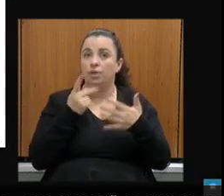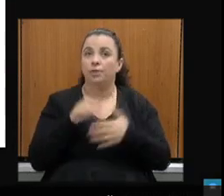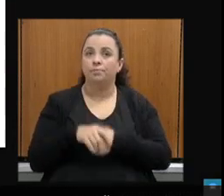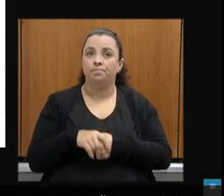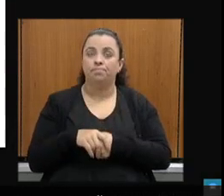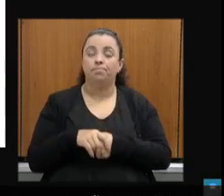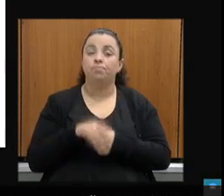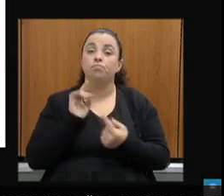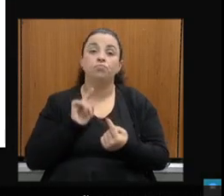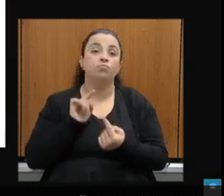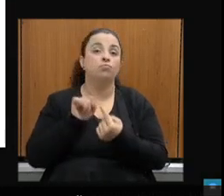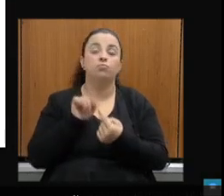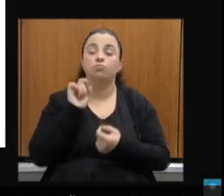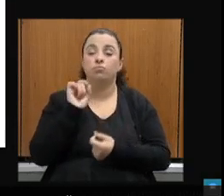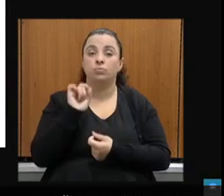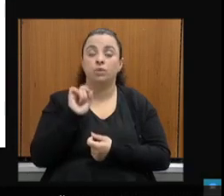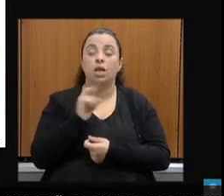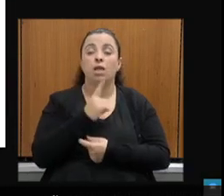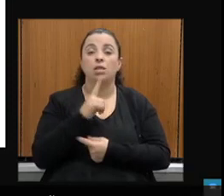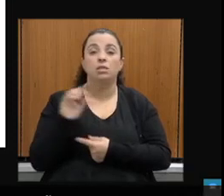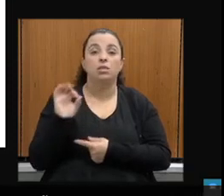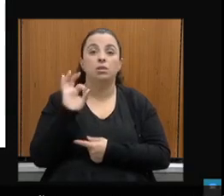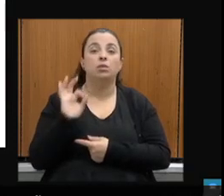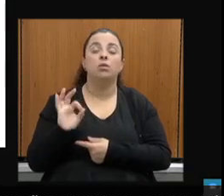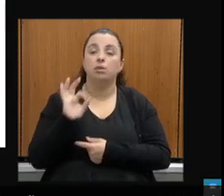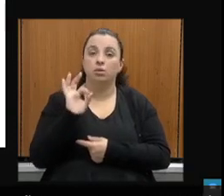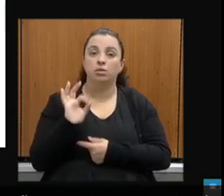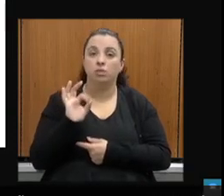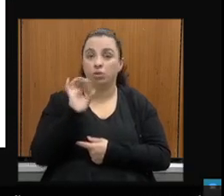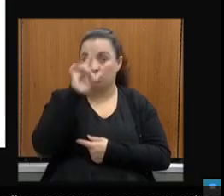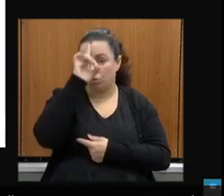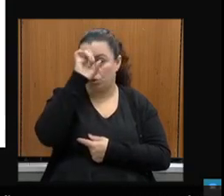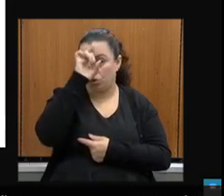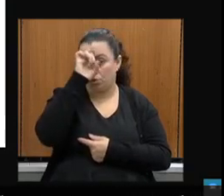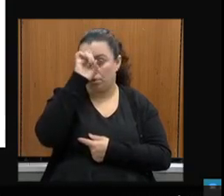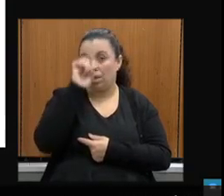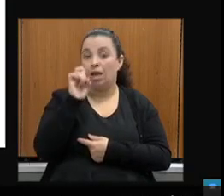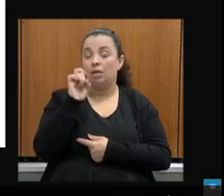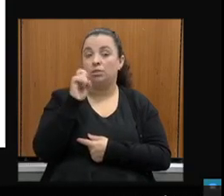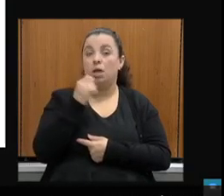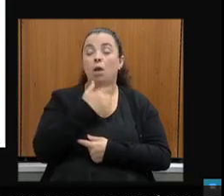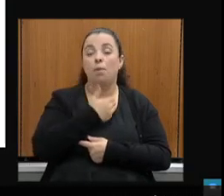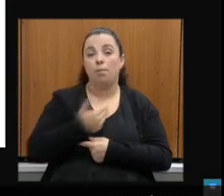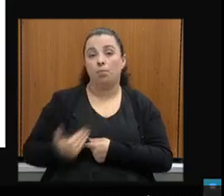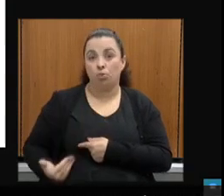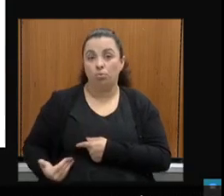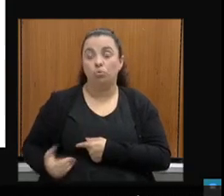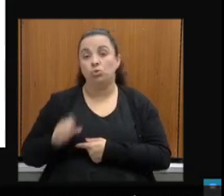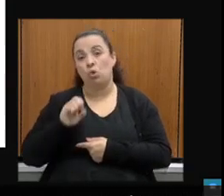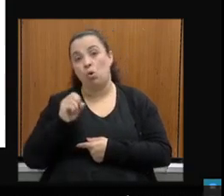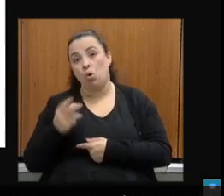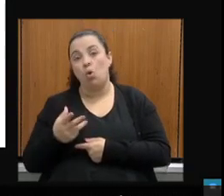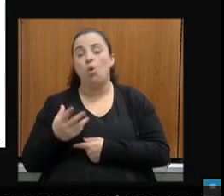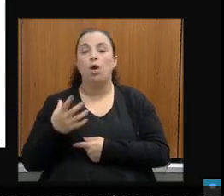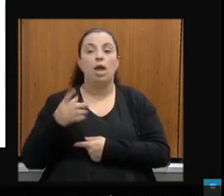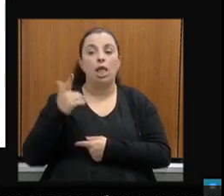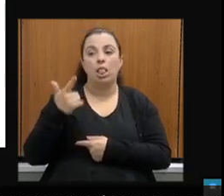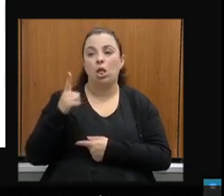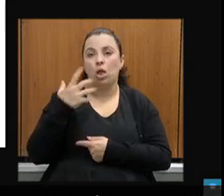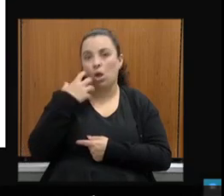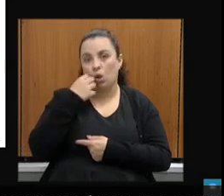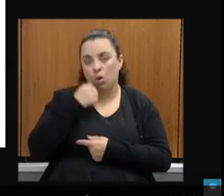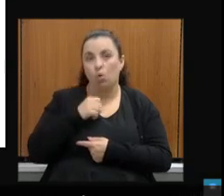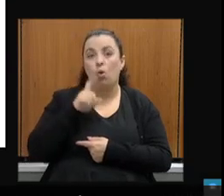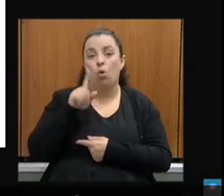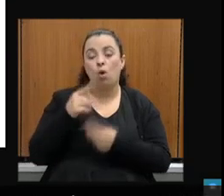o nosso objetivo é até 100 porcento dos hospitais públicos e filantrópicos atendidos com o programa de eficiência energética